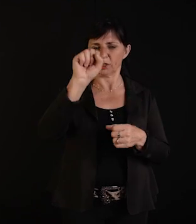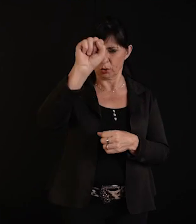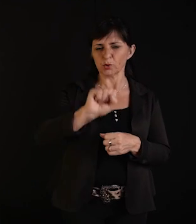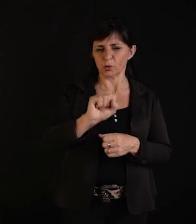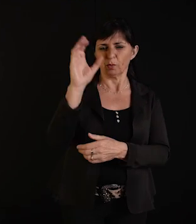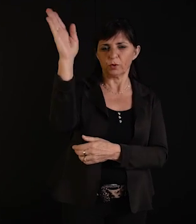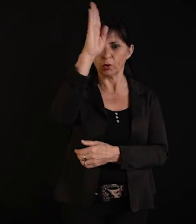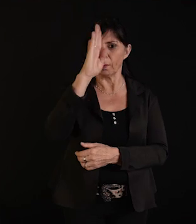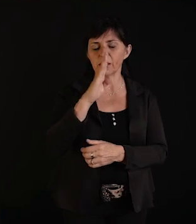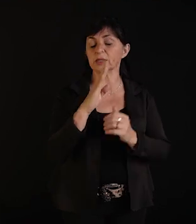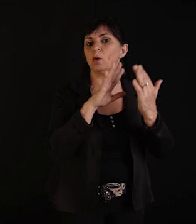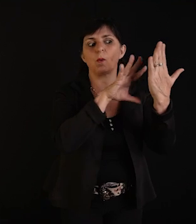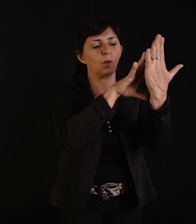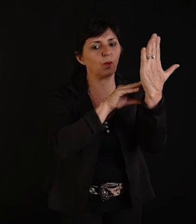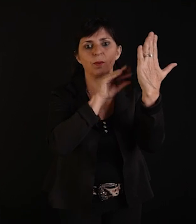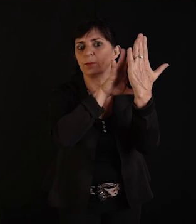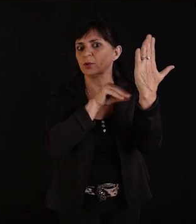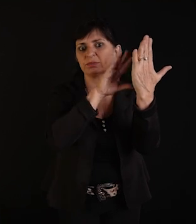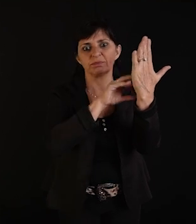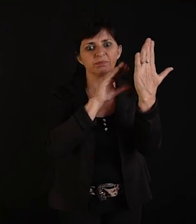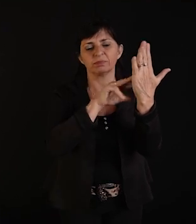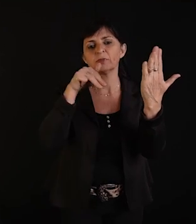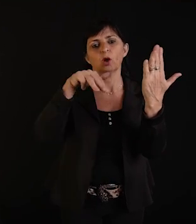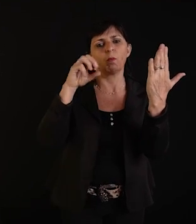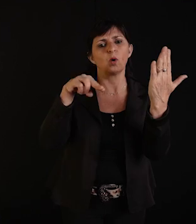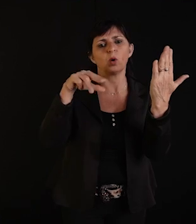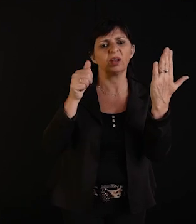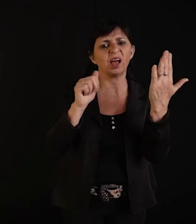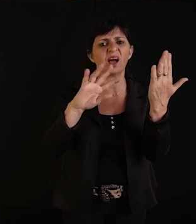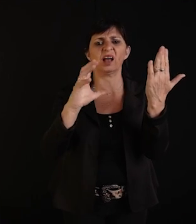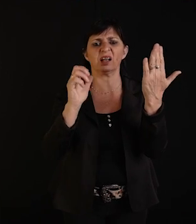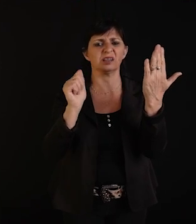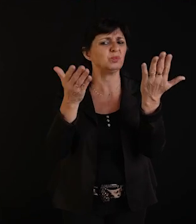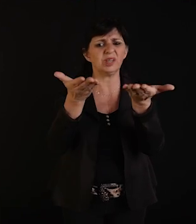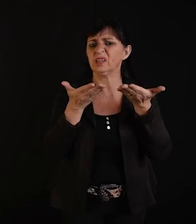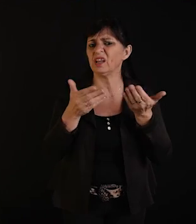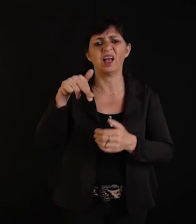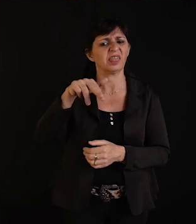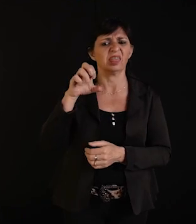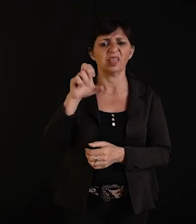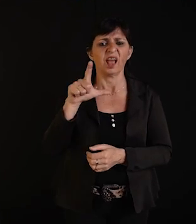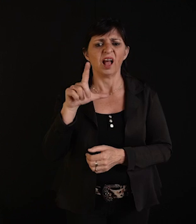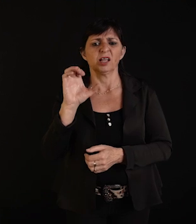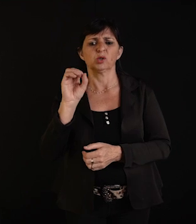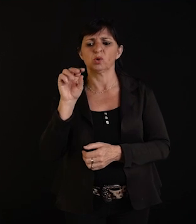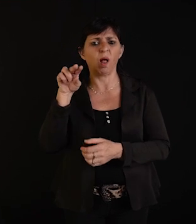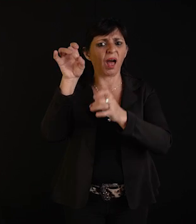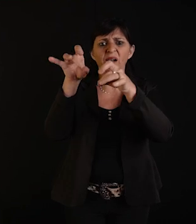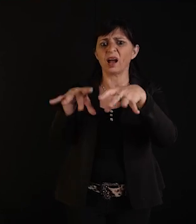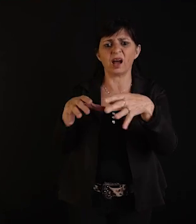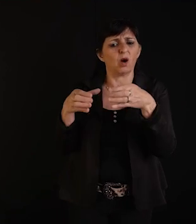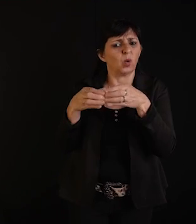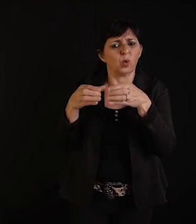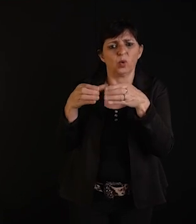nos Monarcas. Como fã, não queria que o Nelson saísse, né? Jamais queria o Nelson fora ou qualquer outro componente do conjunto. Aí ele